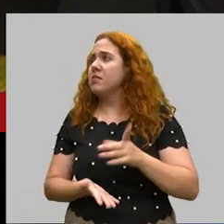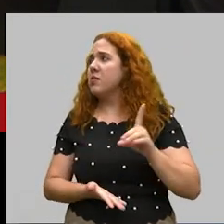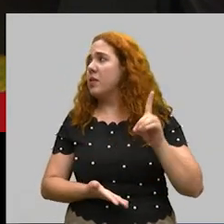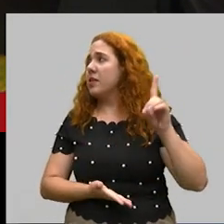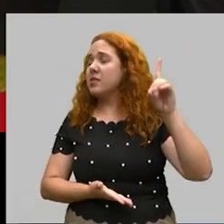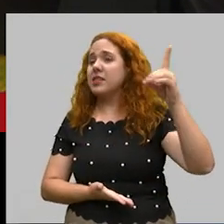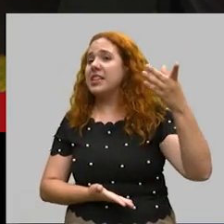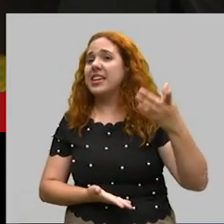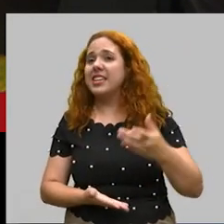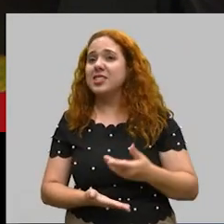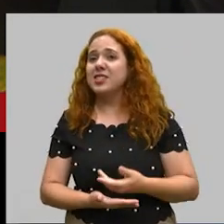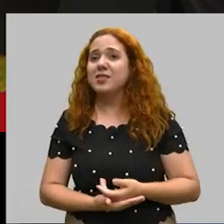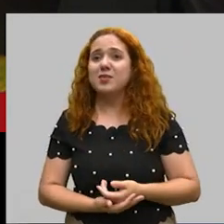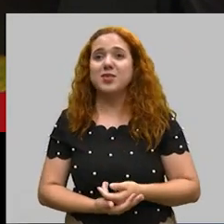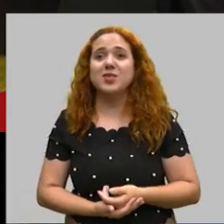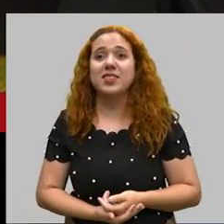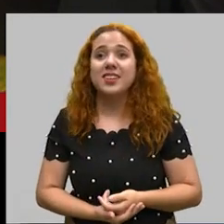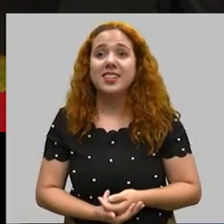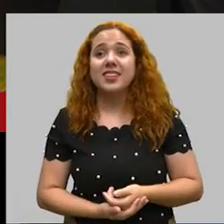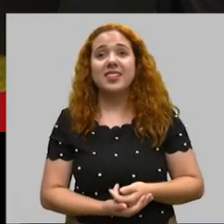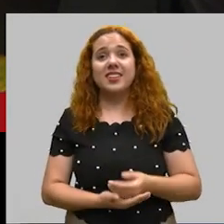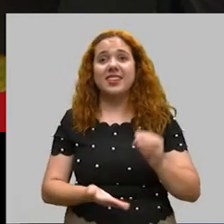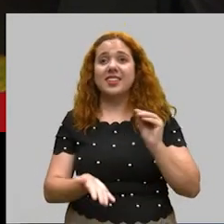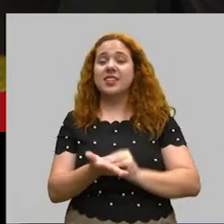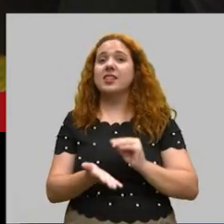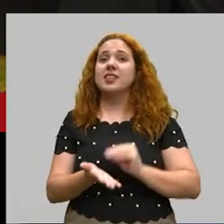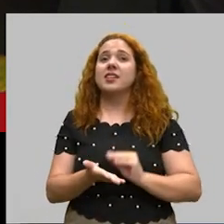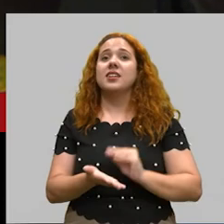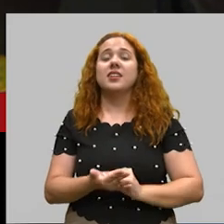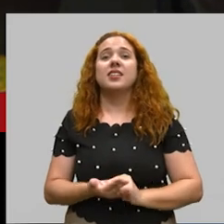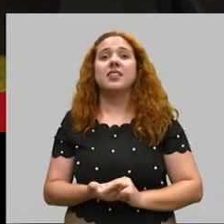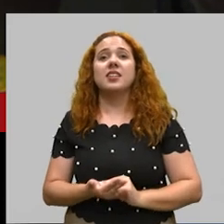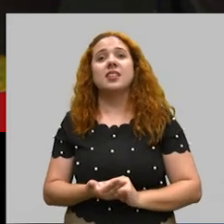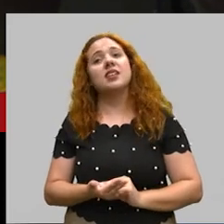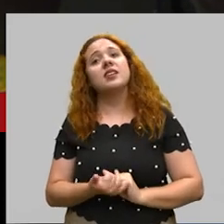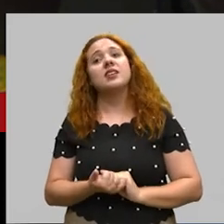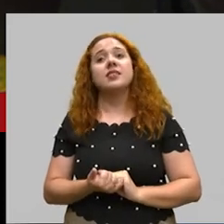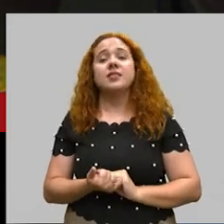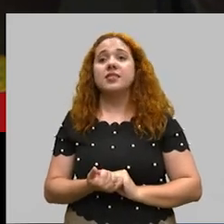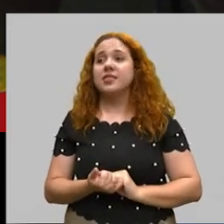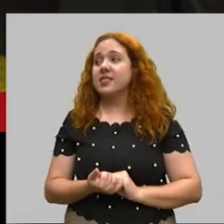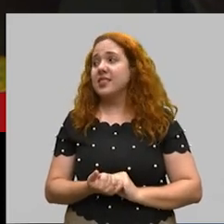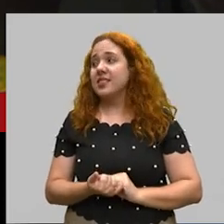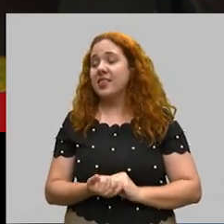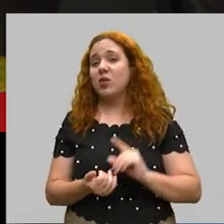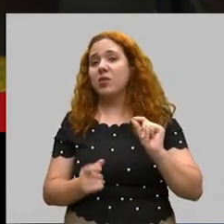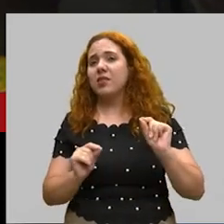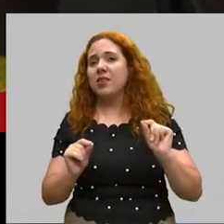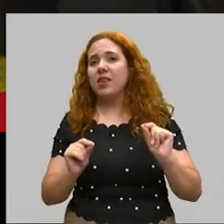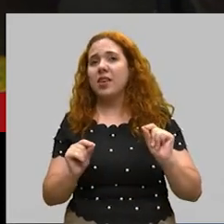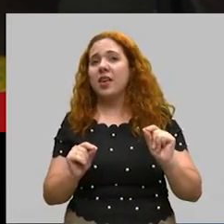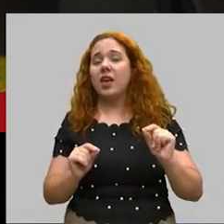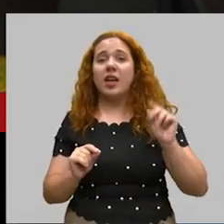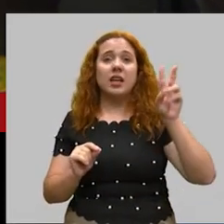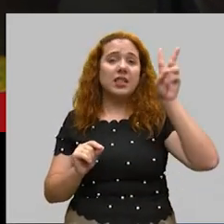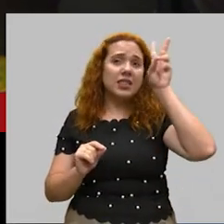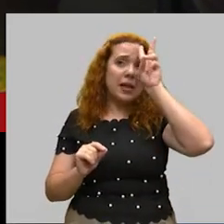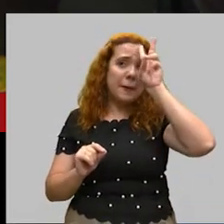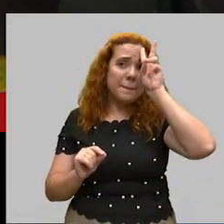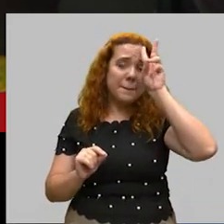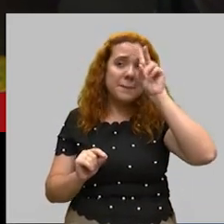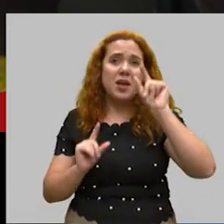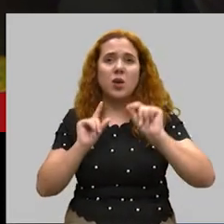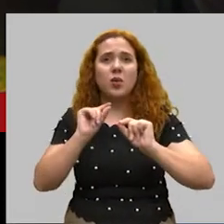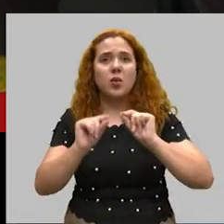poderia ter iniciado com a oração que é a prática que a gente sempre faz na nossa Efa a primeira coisa que a gente